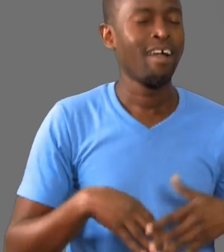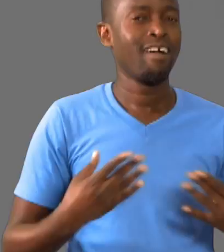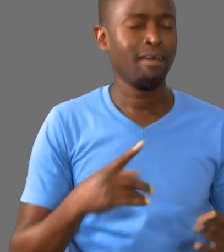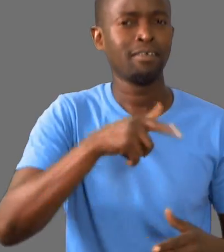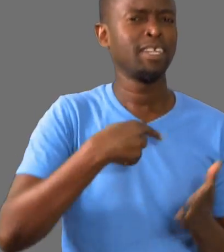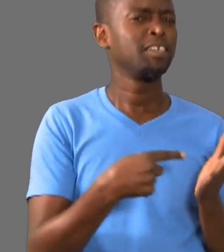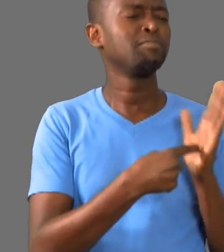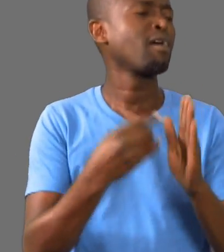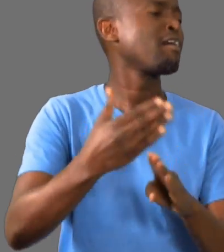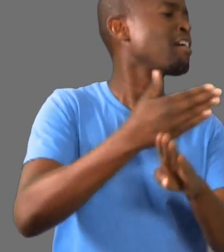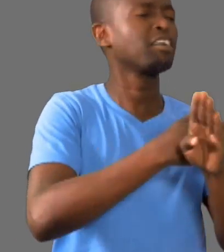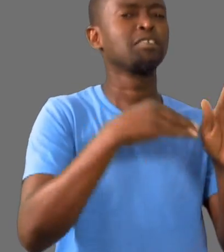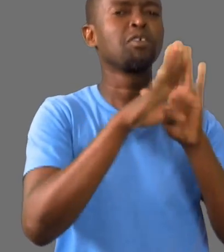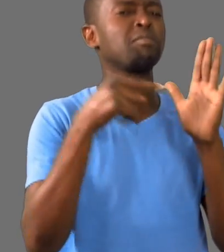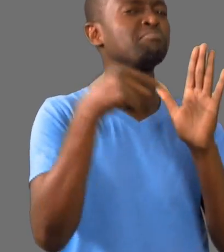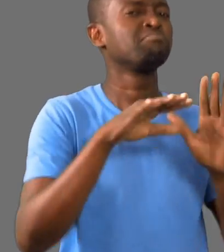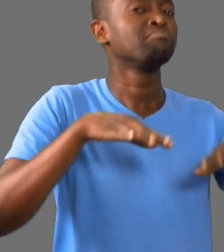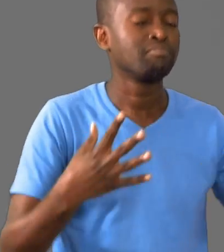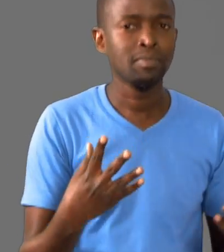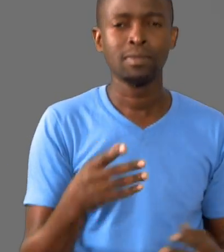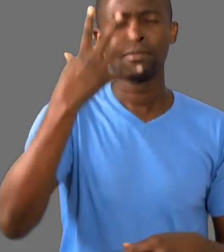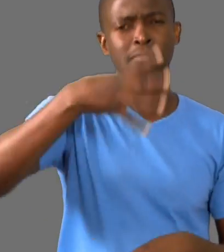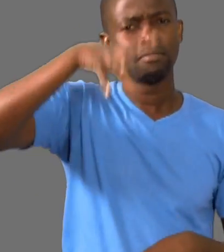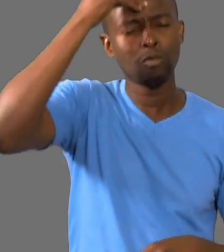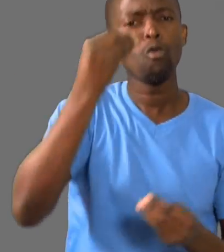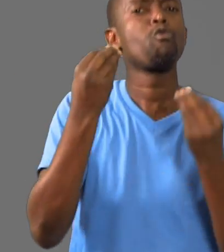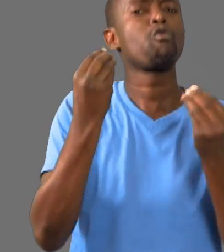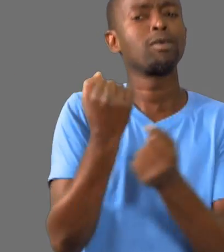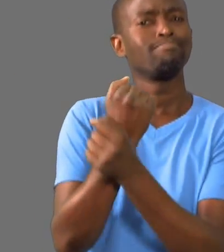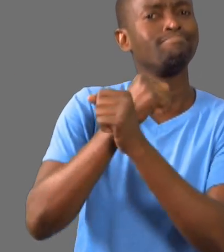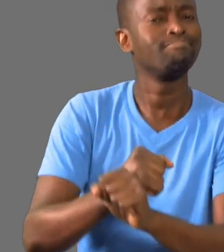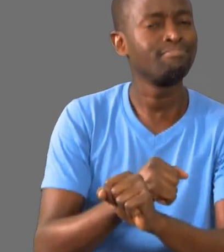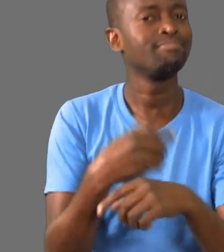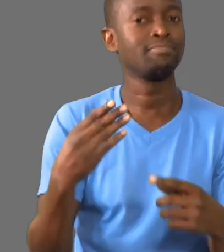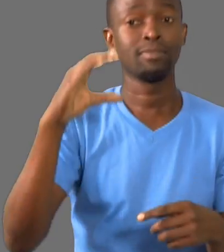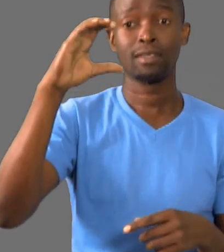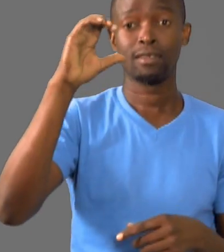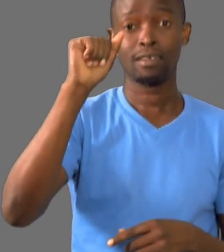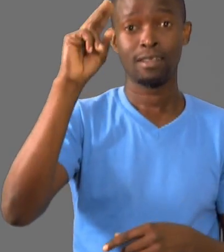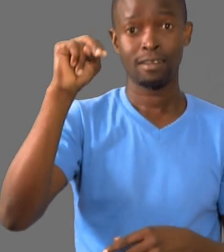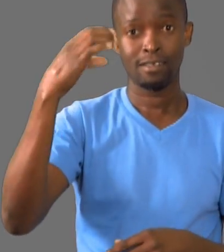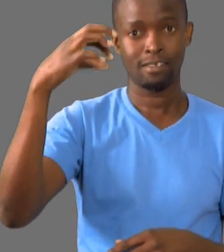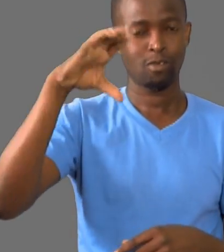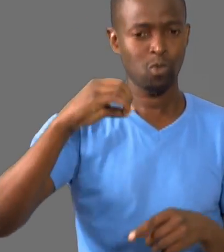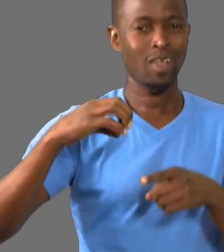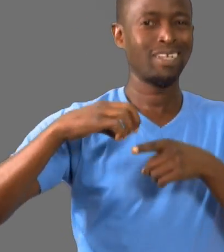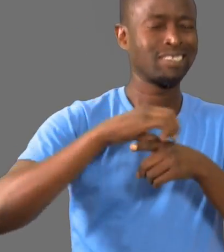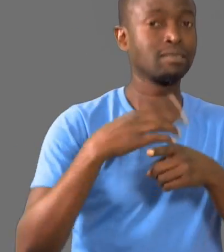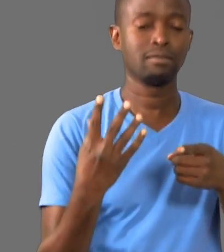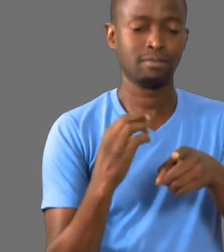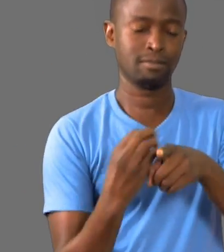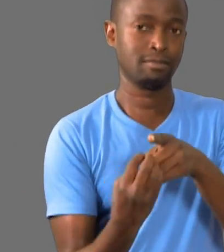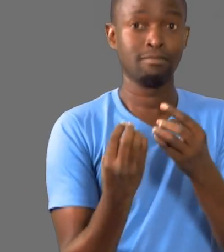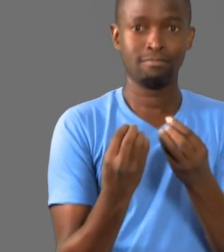sintonizar o nosso canal, acompanhamos no bloco anterior formas de prevenção do cancro da próstata.